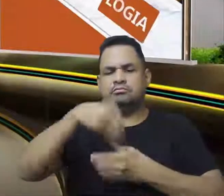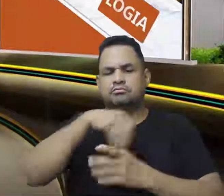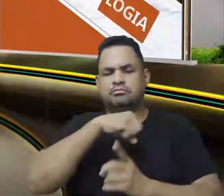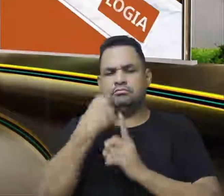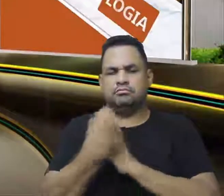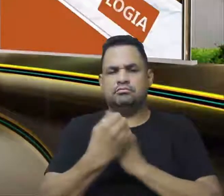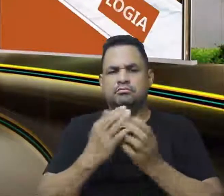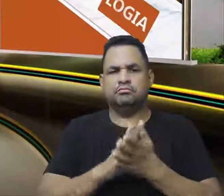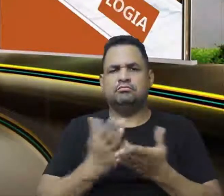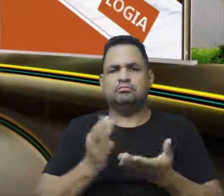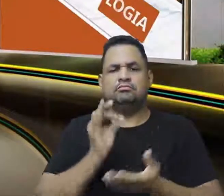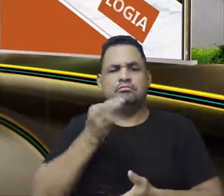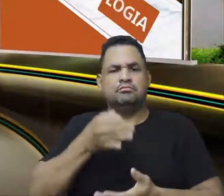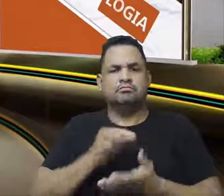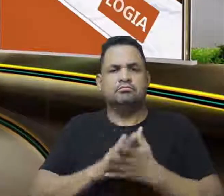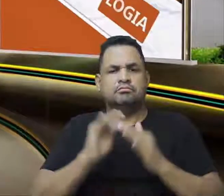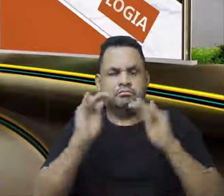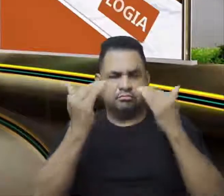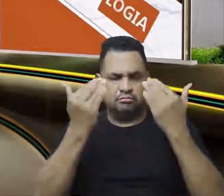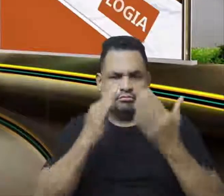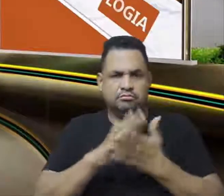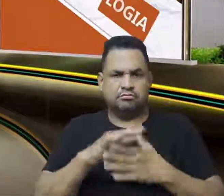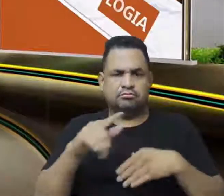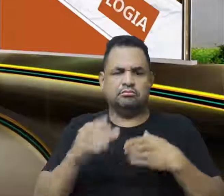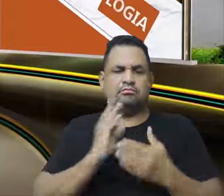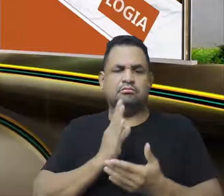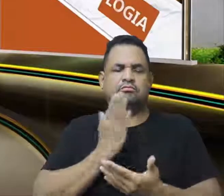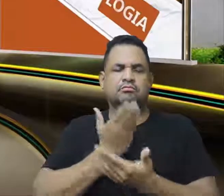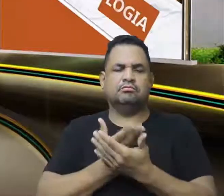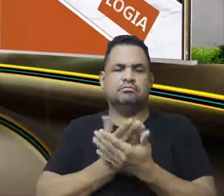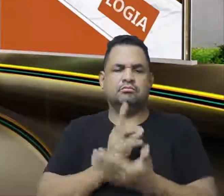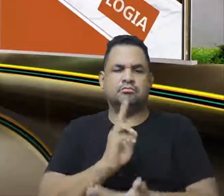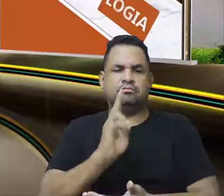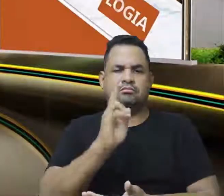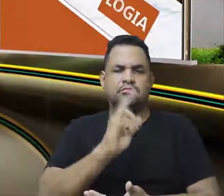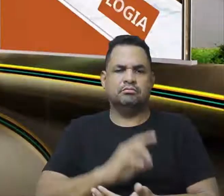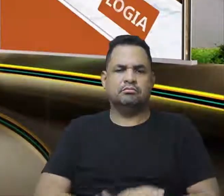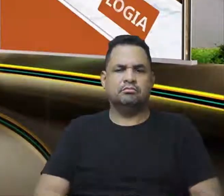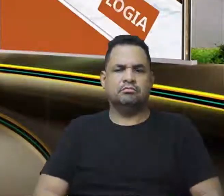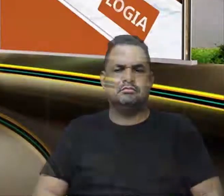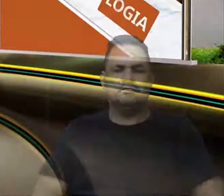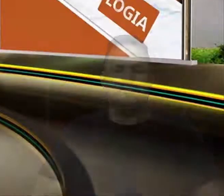na sociedade tá certo mas fique ligadinho aula continua